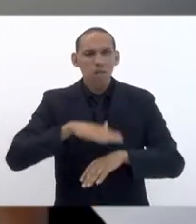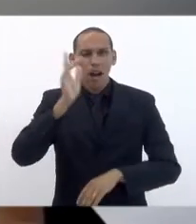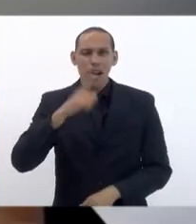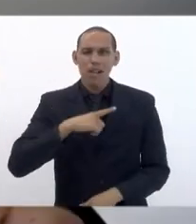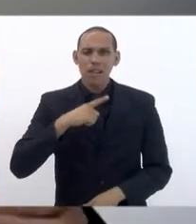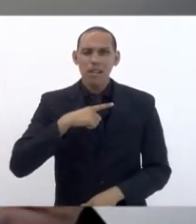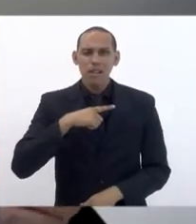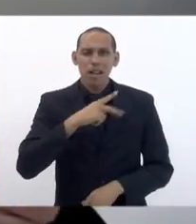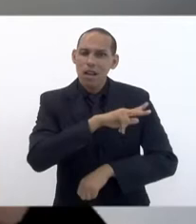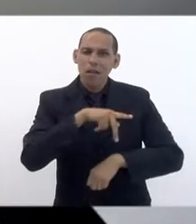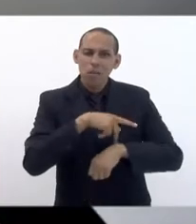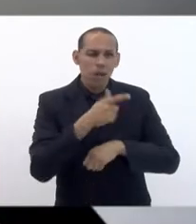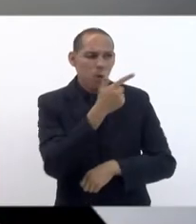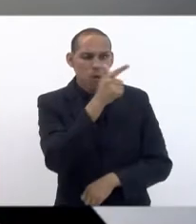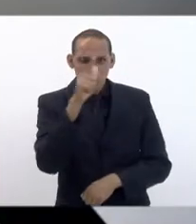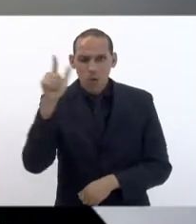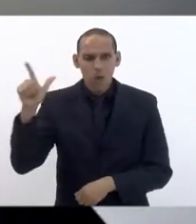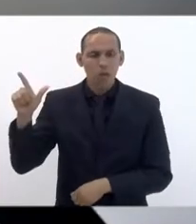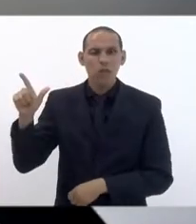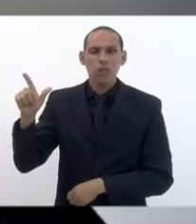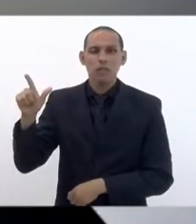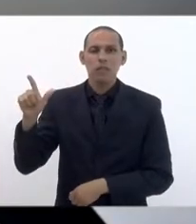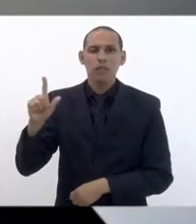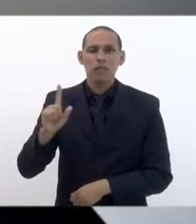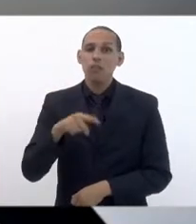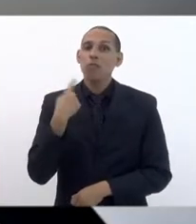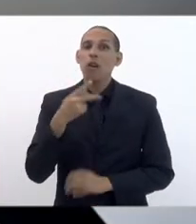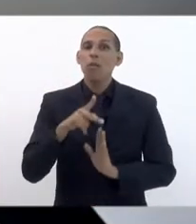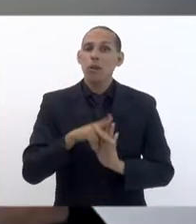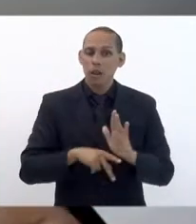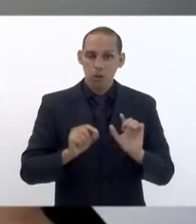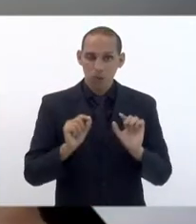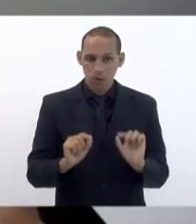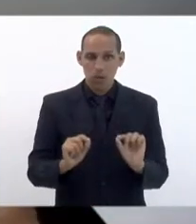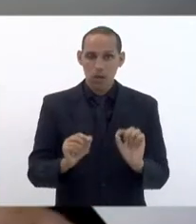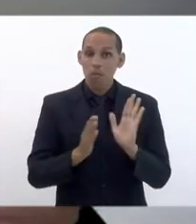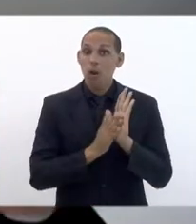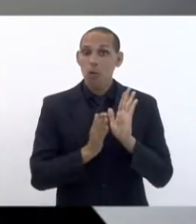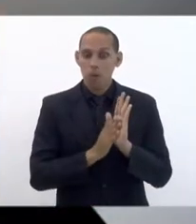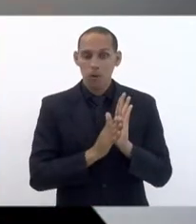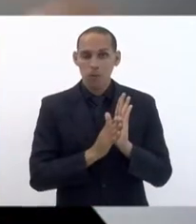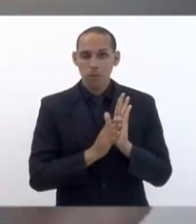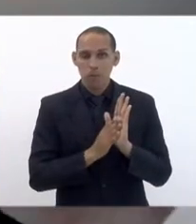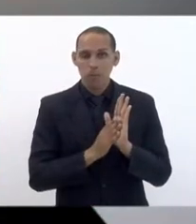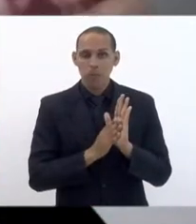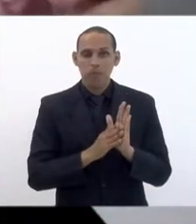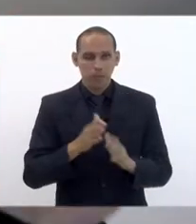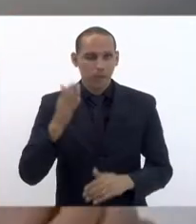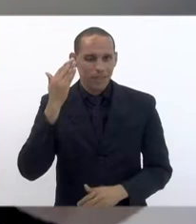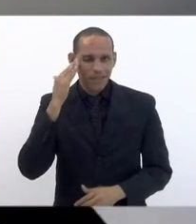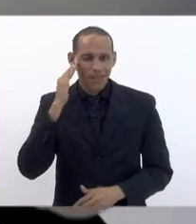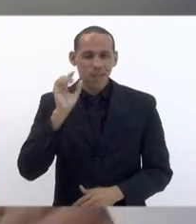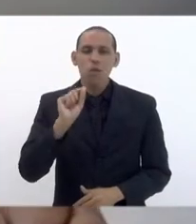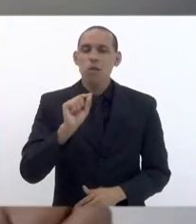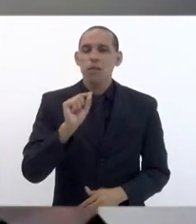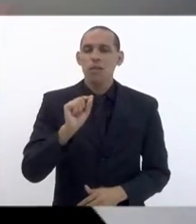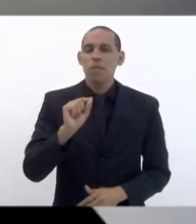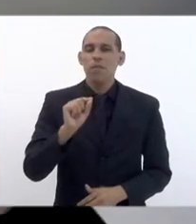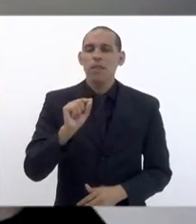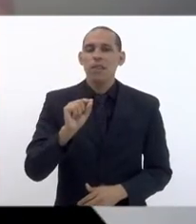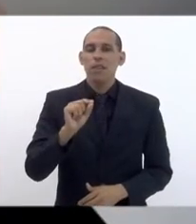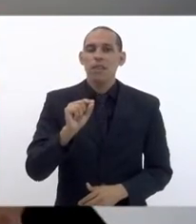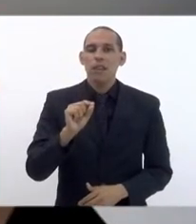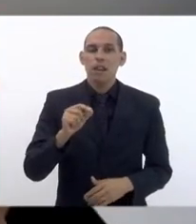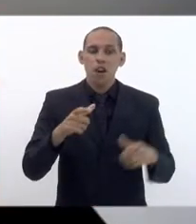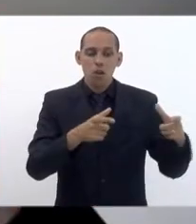circulam nas cidades. Né? Nosso projeto propõe que as concessionárias de energia elétrica